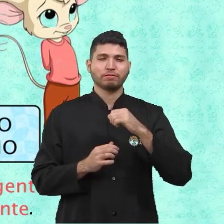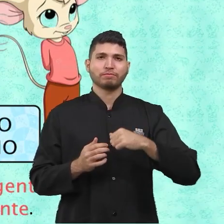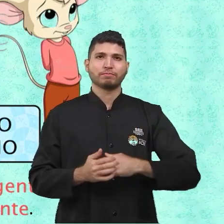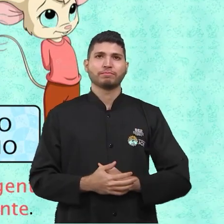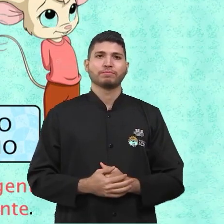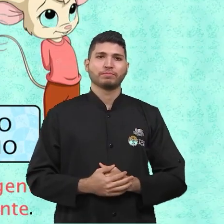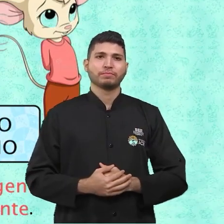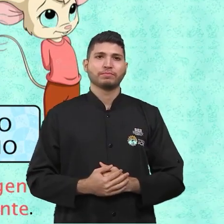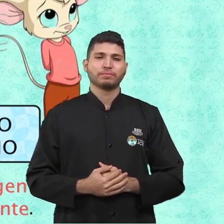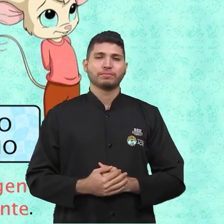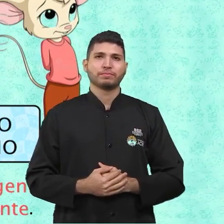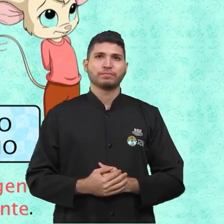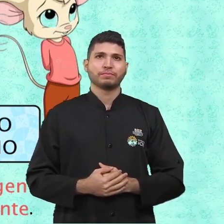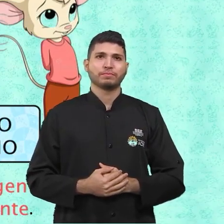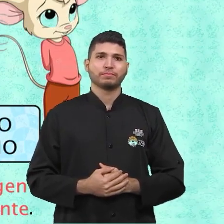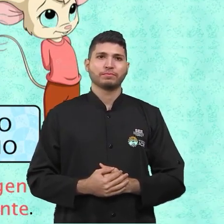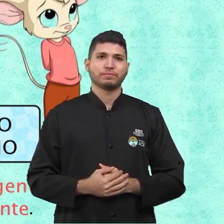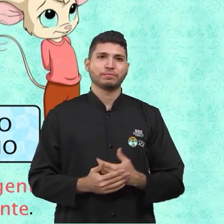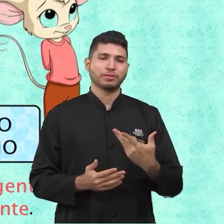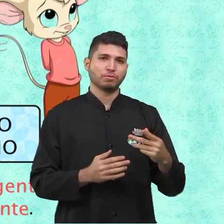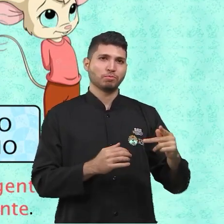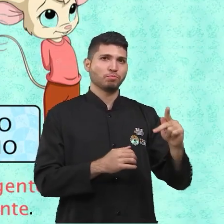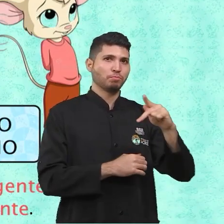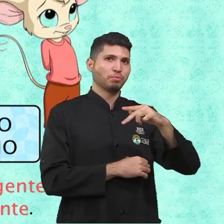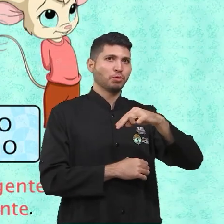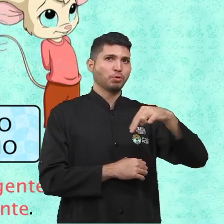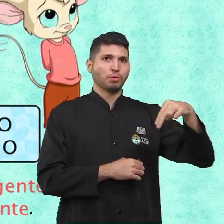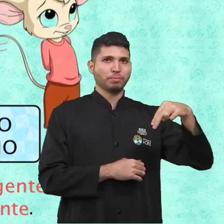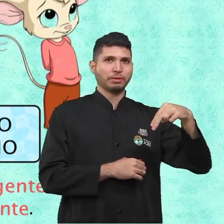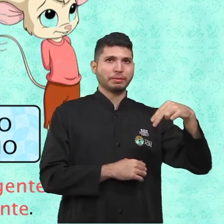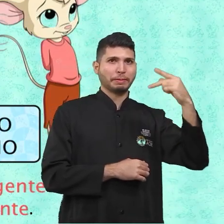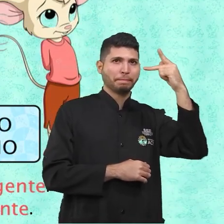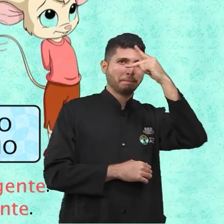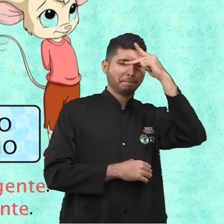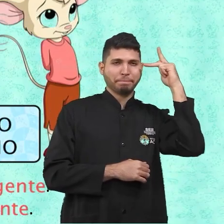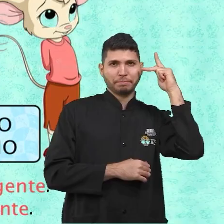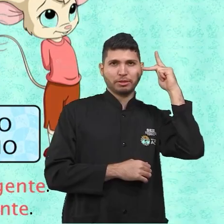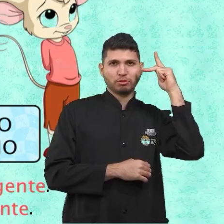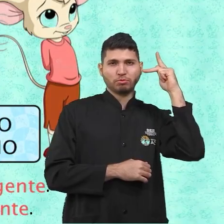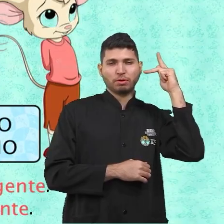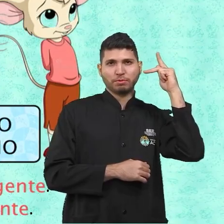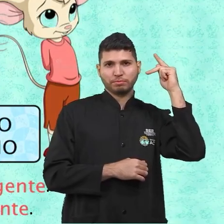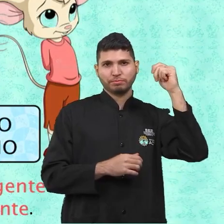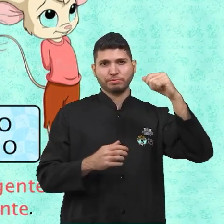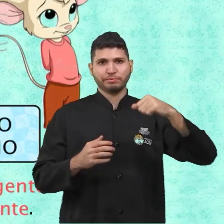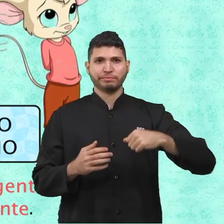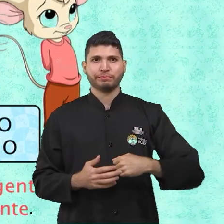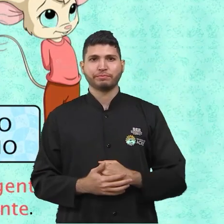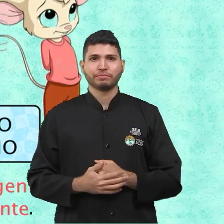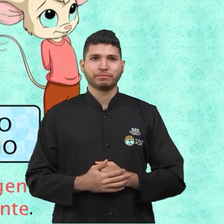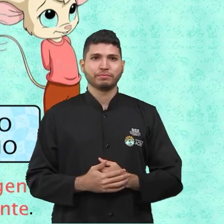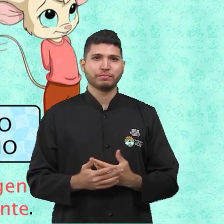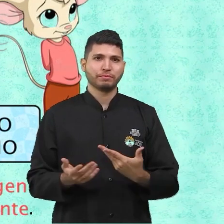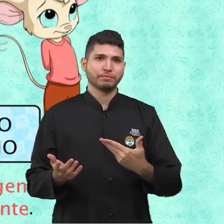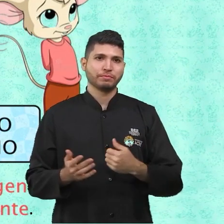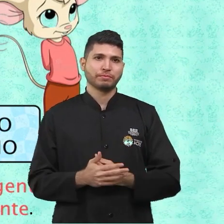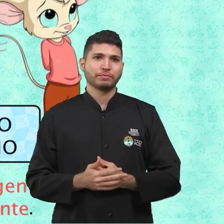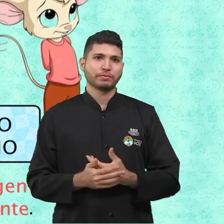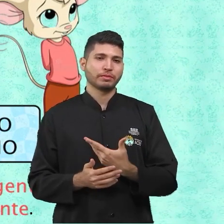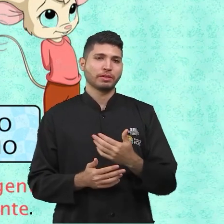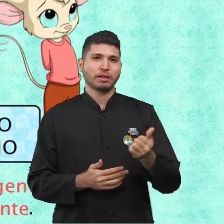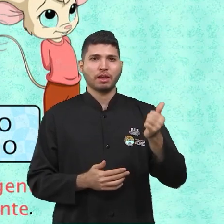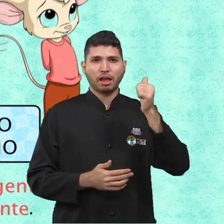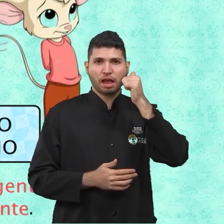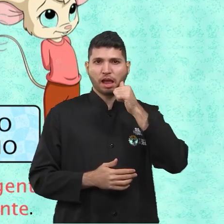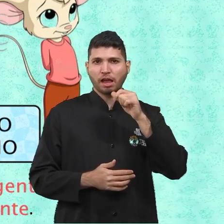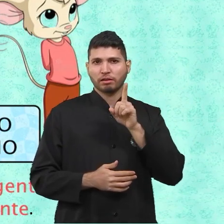mulher. Então, estou caracterizando essa mulher, rápida. E assim como pelirroja, que é ruiva, estou caracterizando também